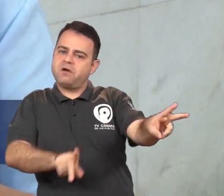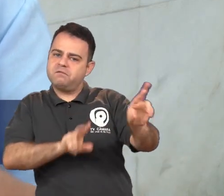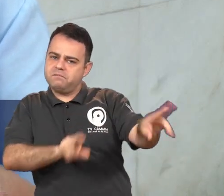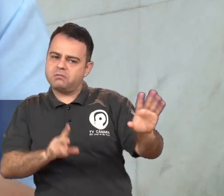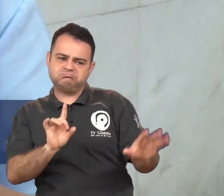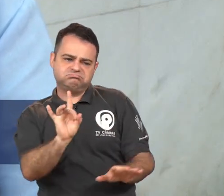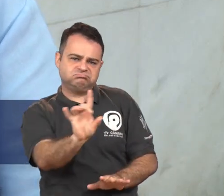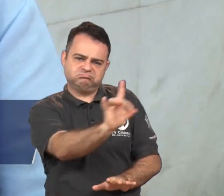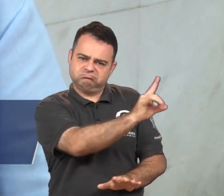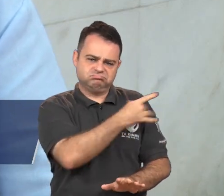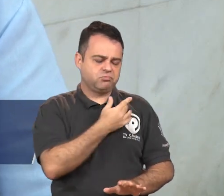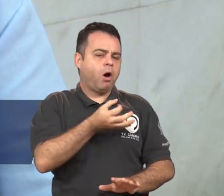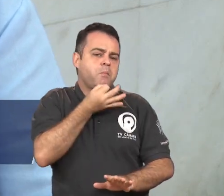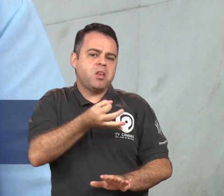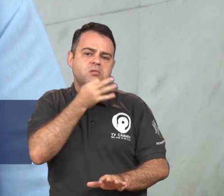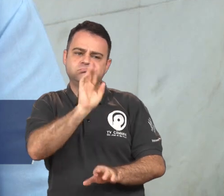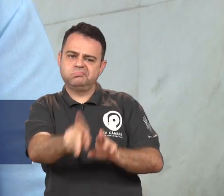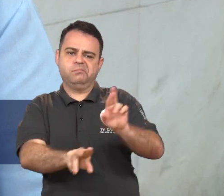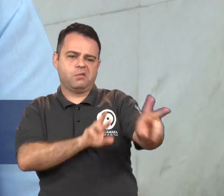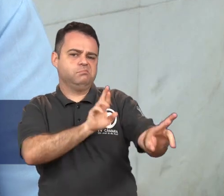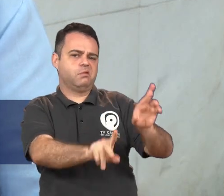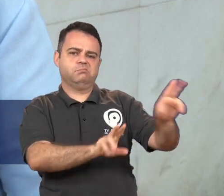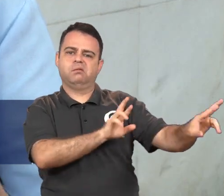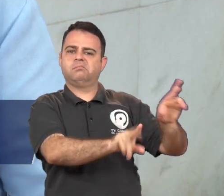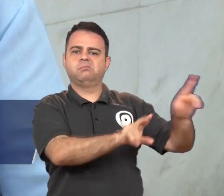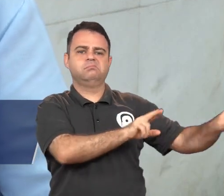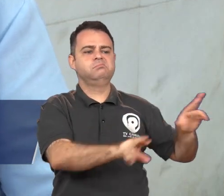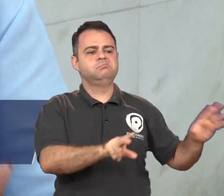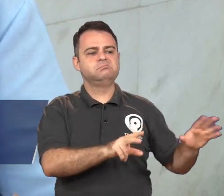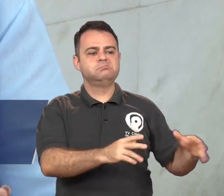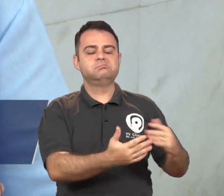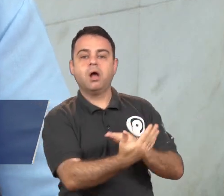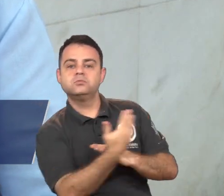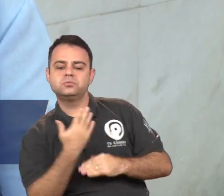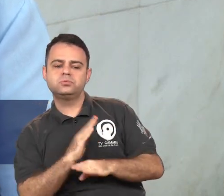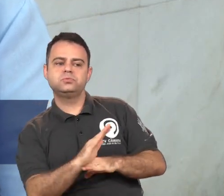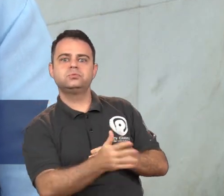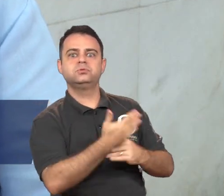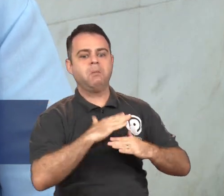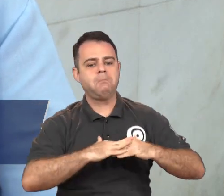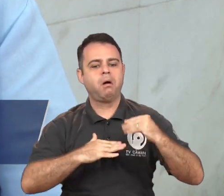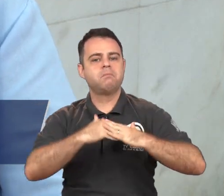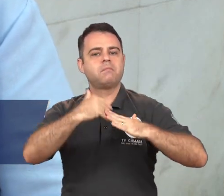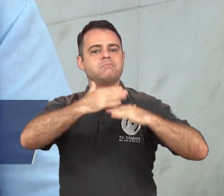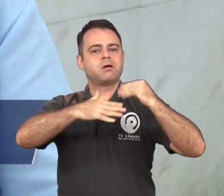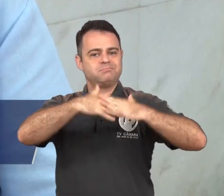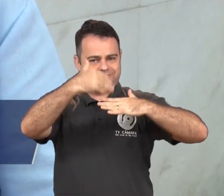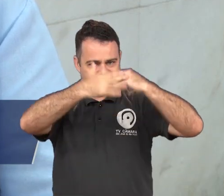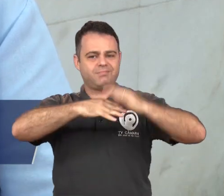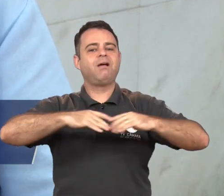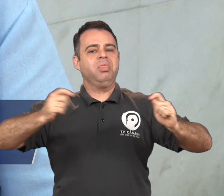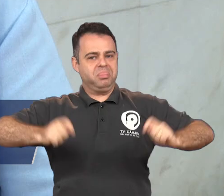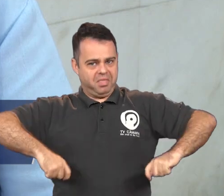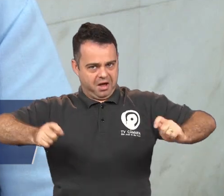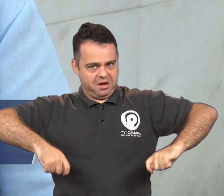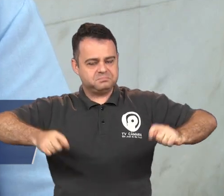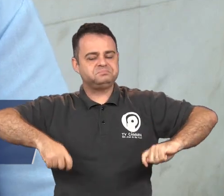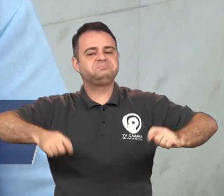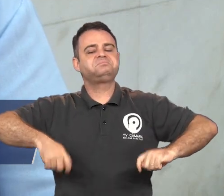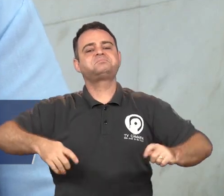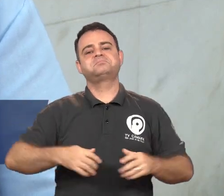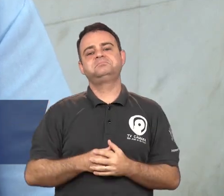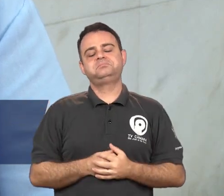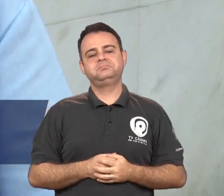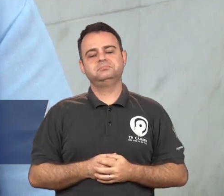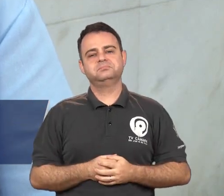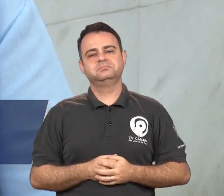diferentes, cada um tem a sua opinião, mas é algo que é sempre para construir. Eu vejo que, por mais que